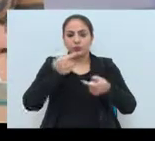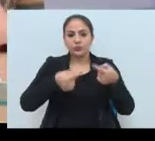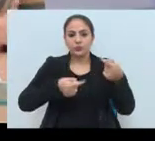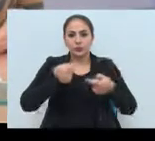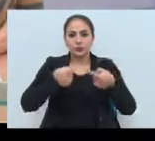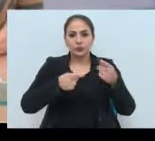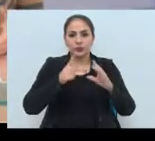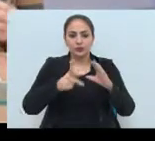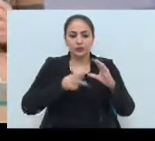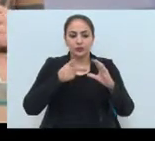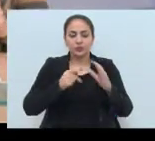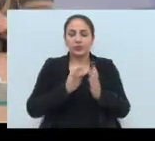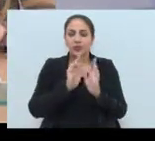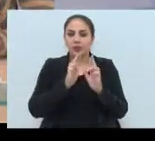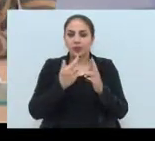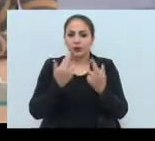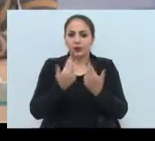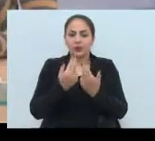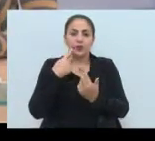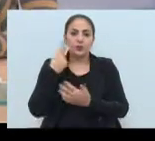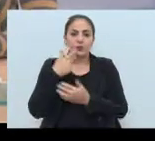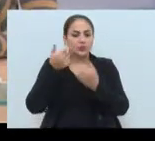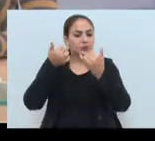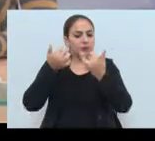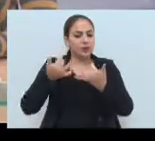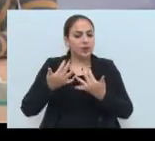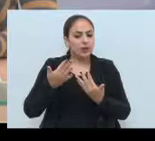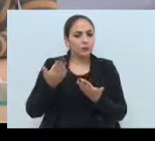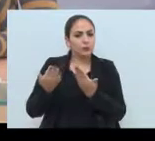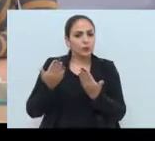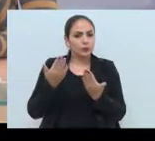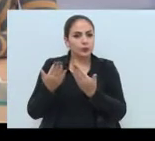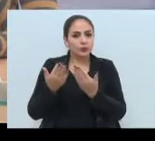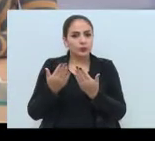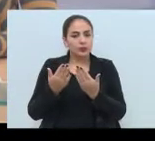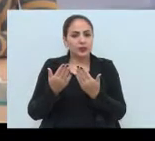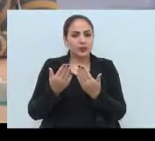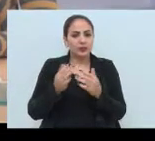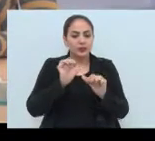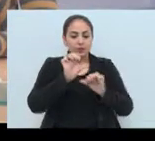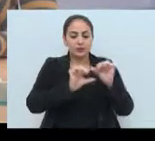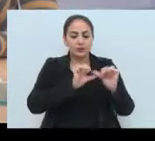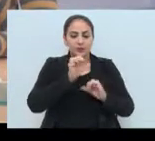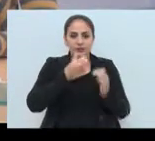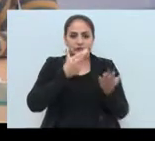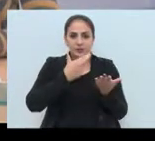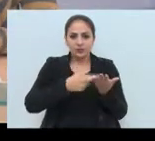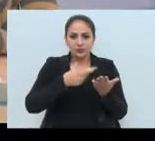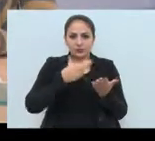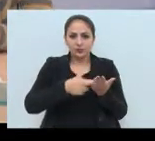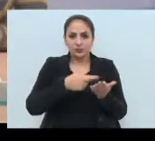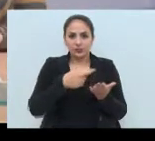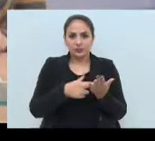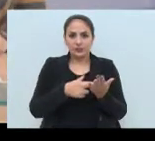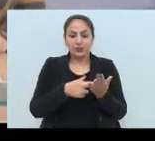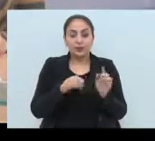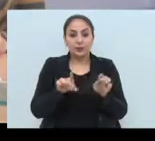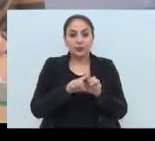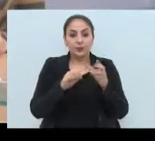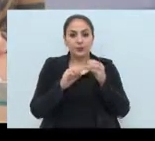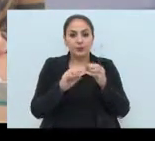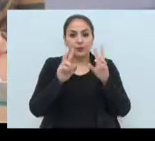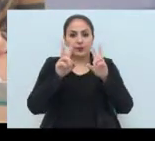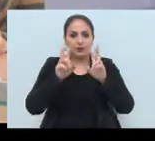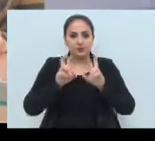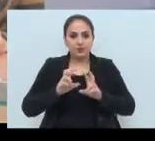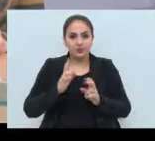Municipal. Em reunião, os vereadores esclareceram dúvidas sobre as alterações no marco regulatório e os principais pontos